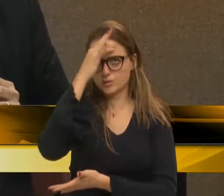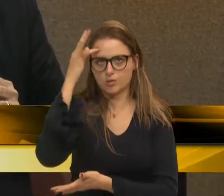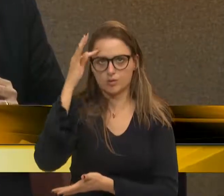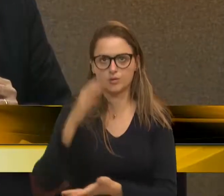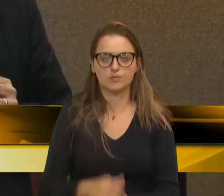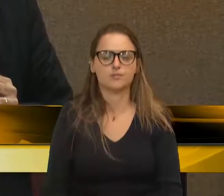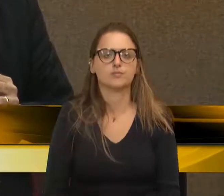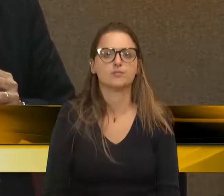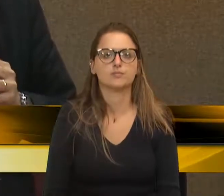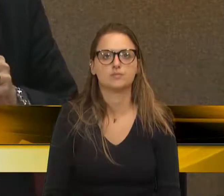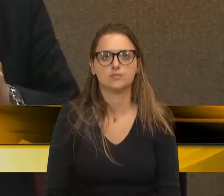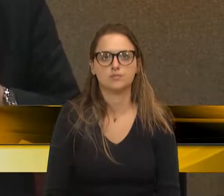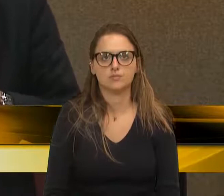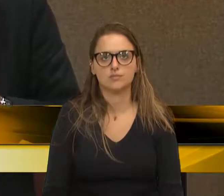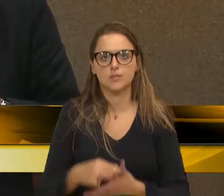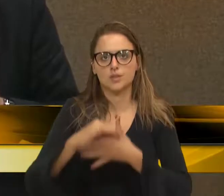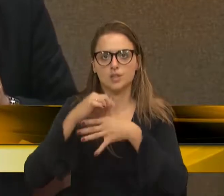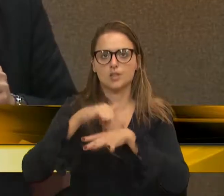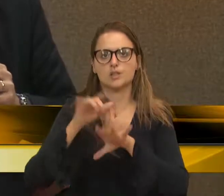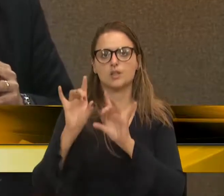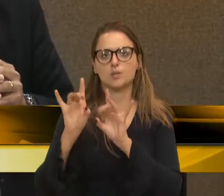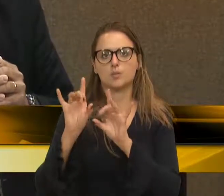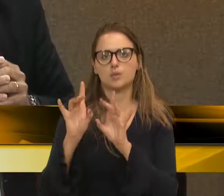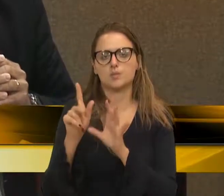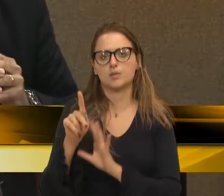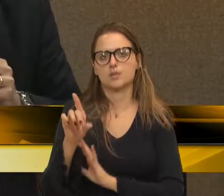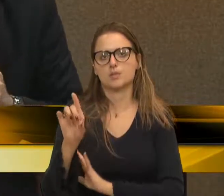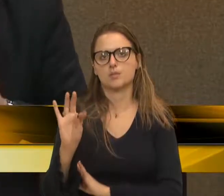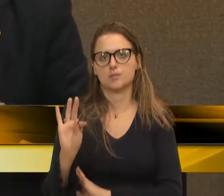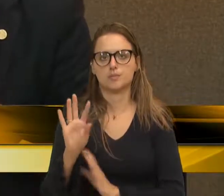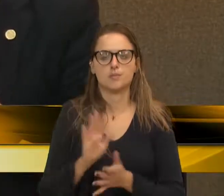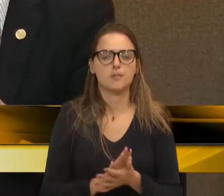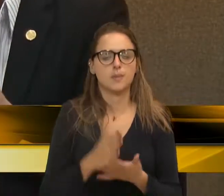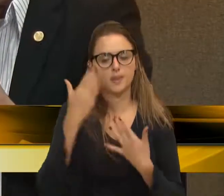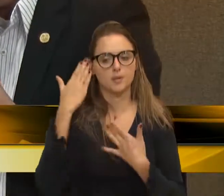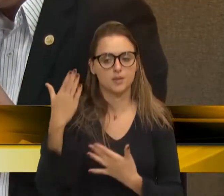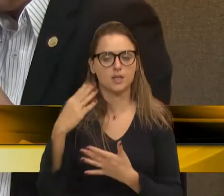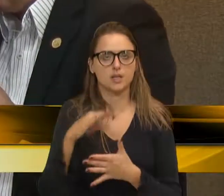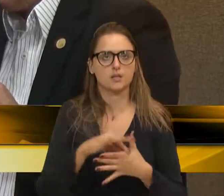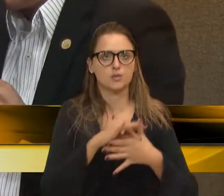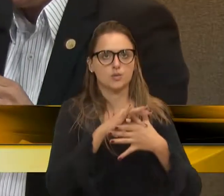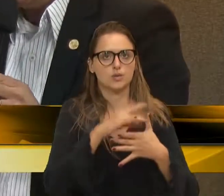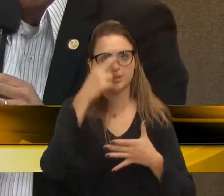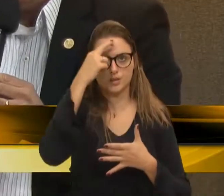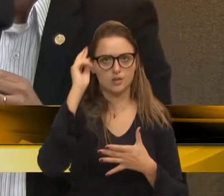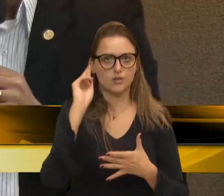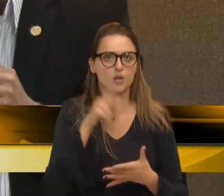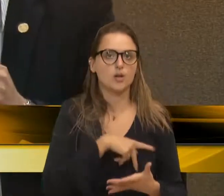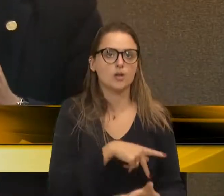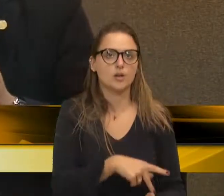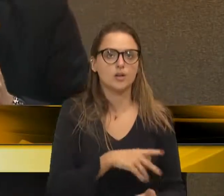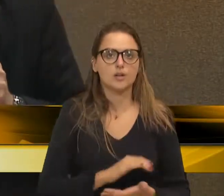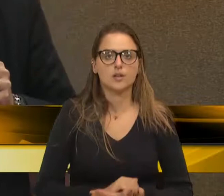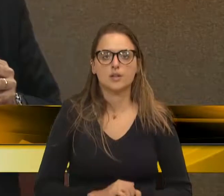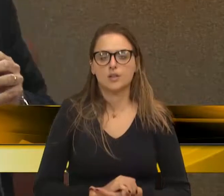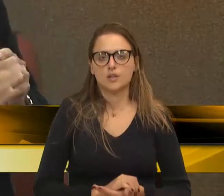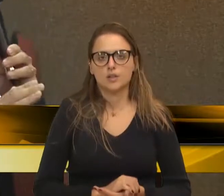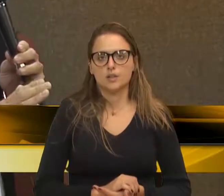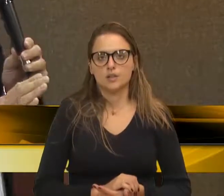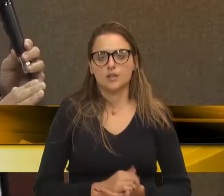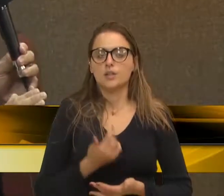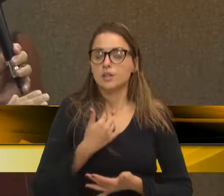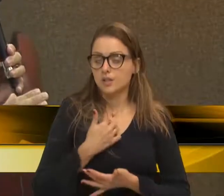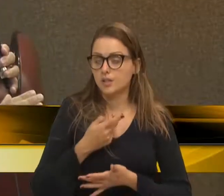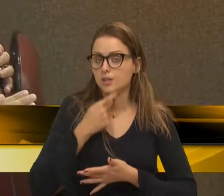Segue vereador Gustavo Toigo em declaração de líder do PDT. Muito obrigado, líder Rafael, presidente. O que eu